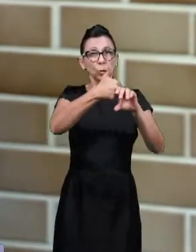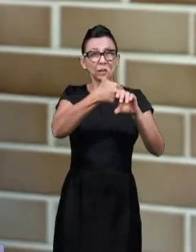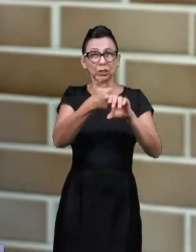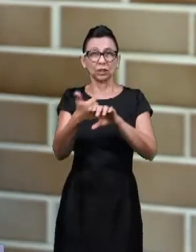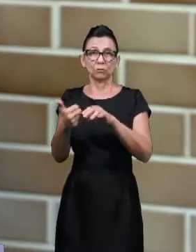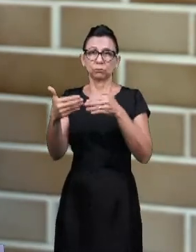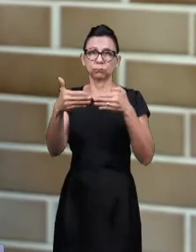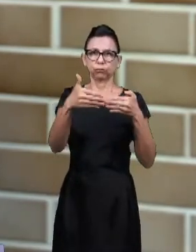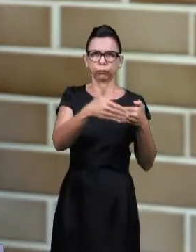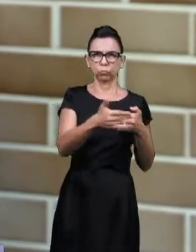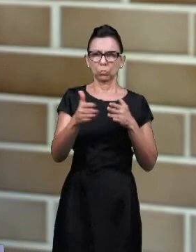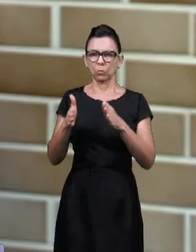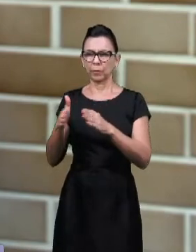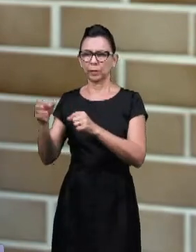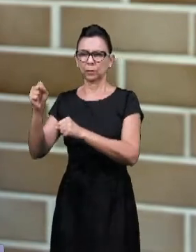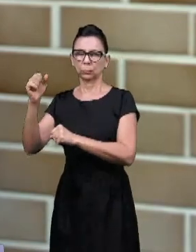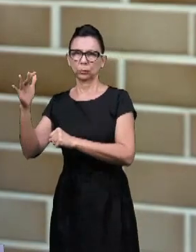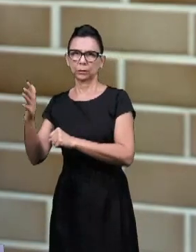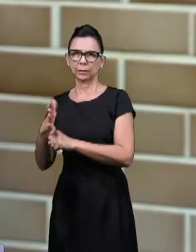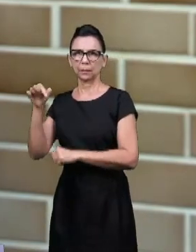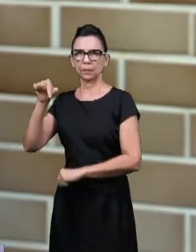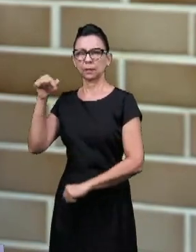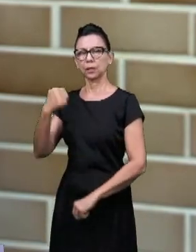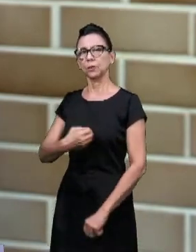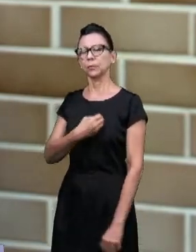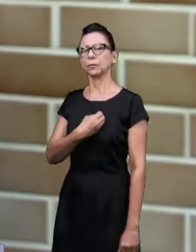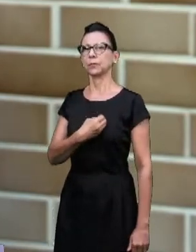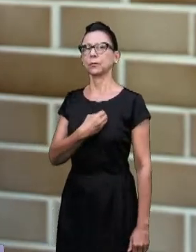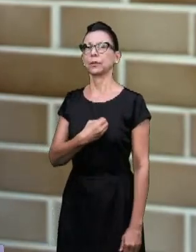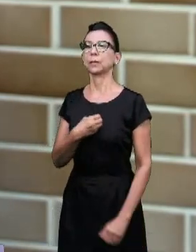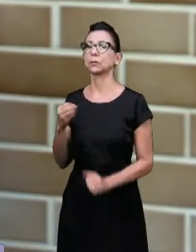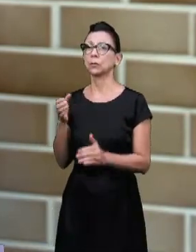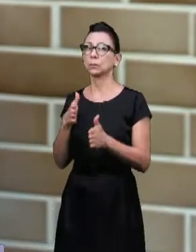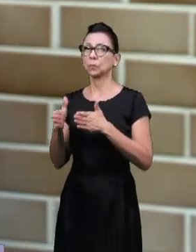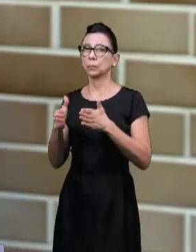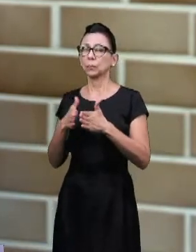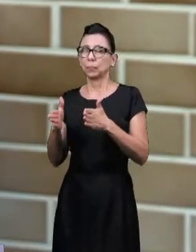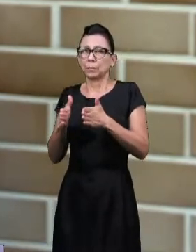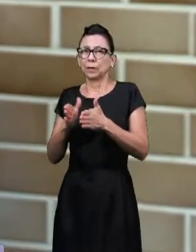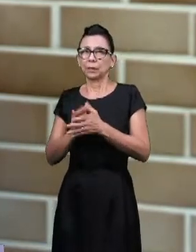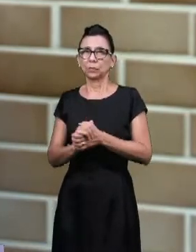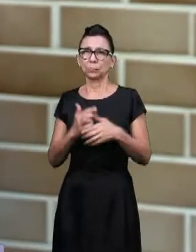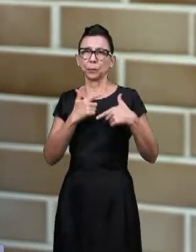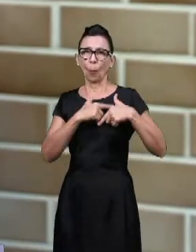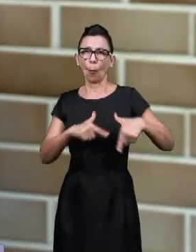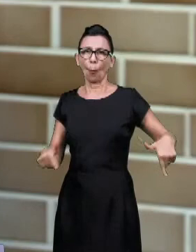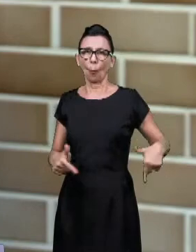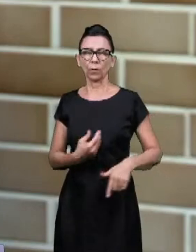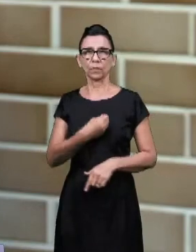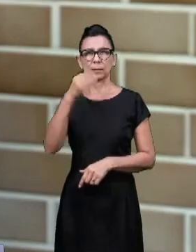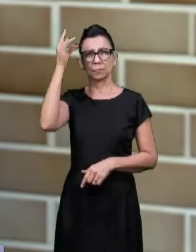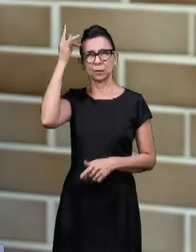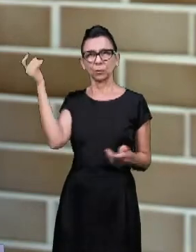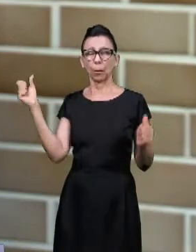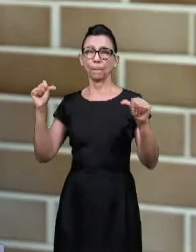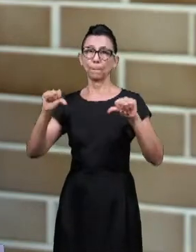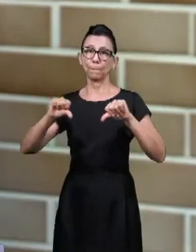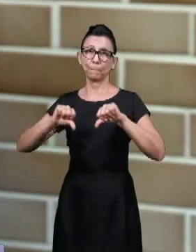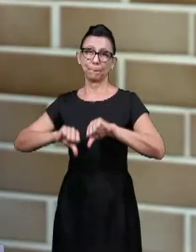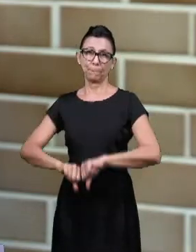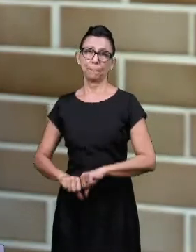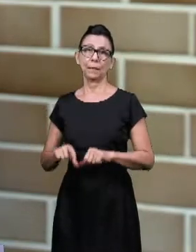Sardes, porque Sardes estava vivendo um momento de frieza espiritual e ali o que imperava ali